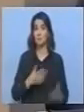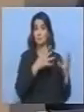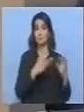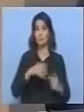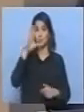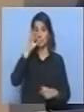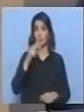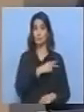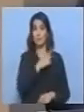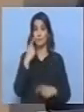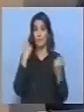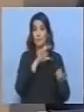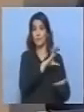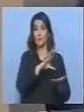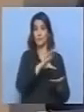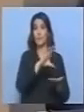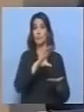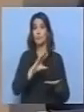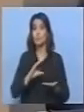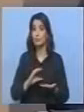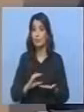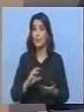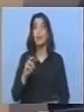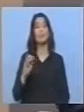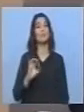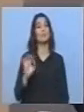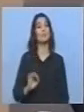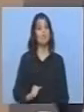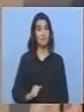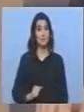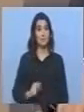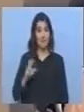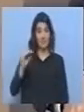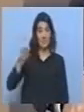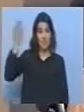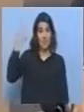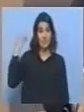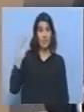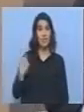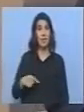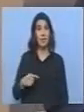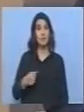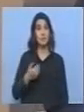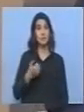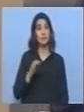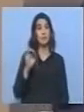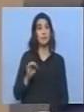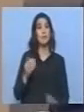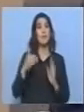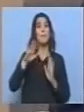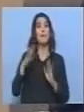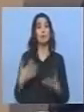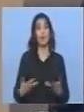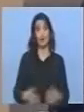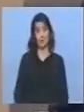de Estado para as universidades públicas desceu 30%. 30%. Ou seja, há 10 anos tínhamos 50% a mais do que aquilo que temos